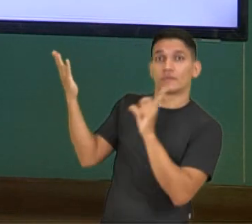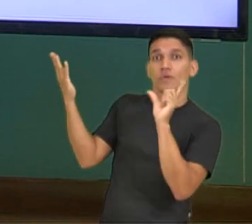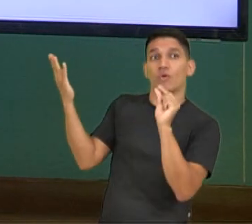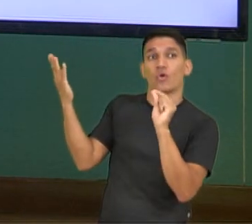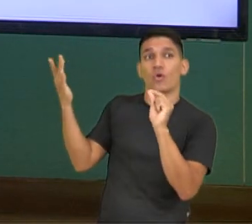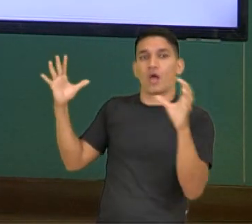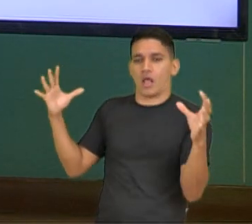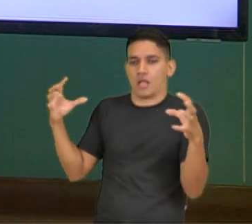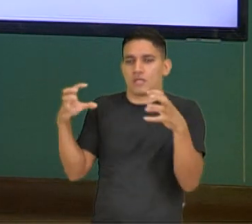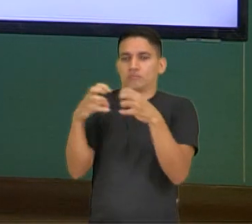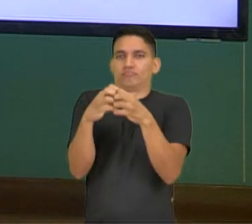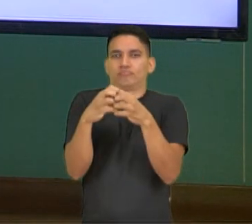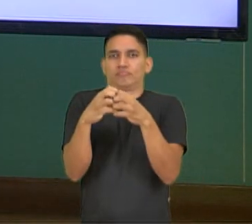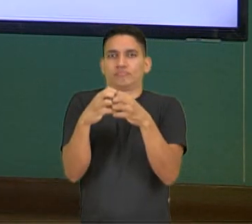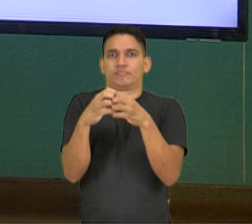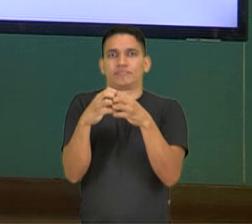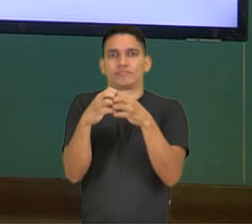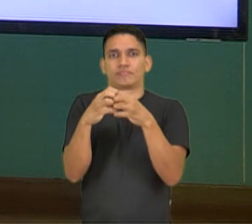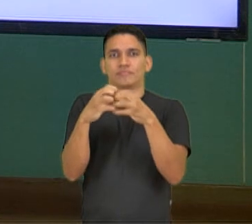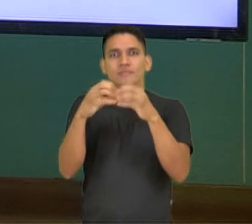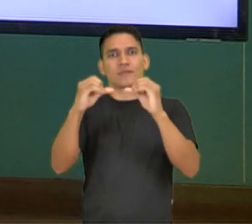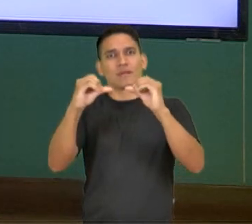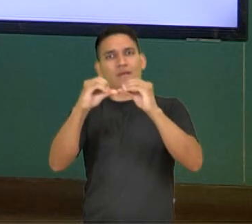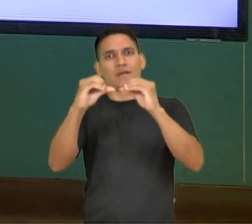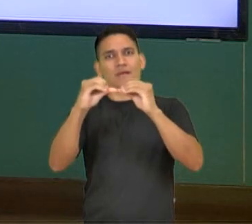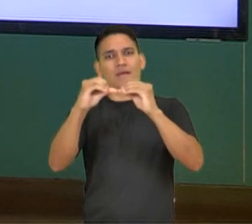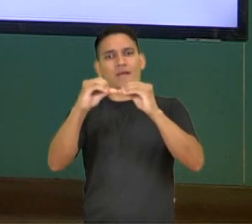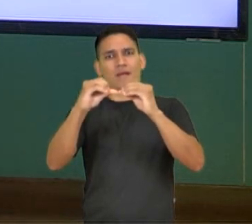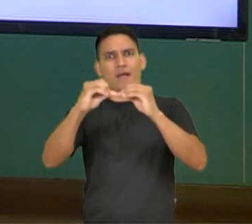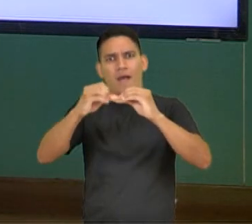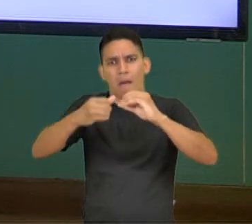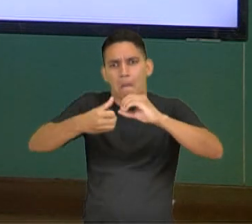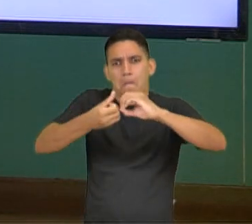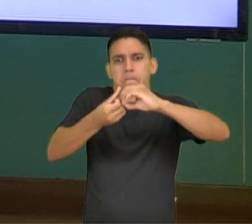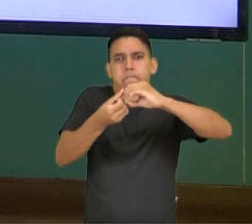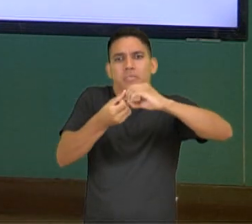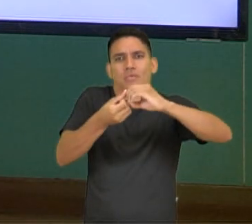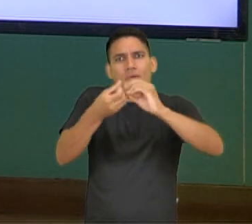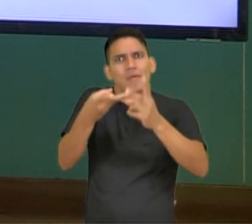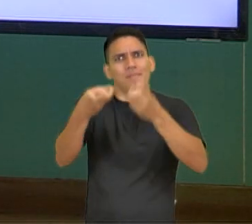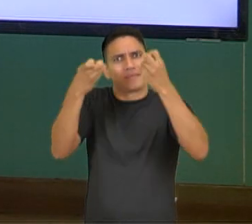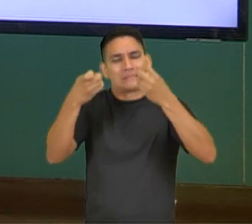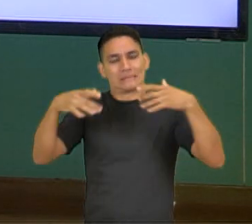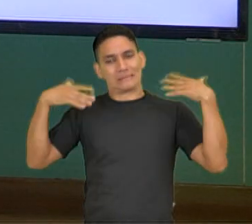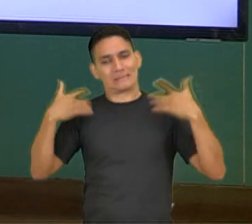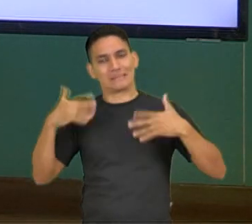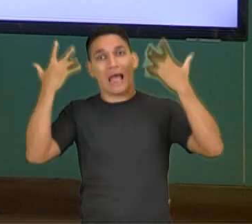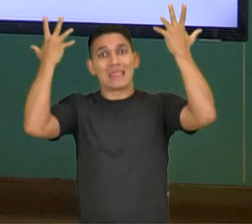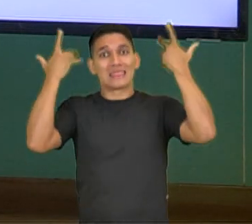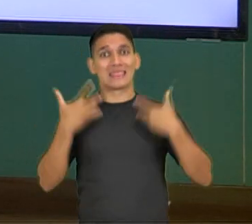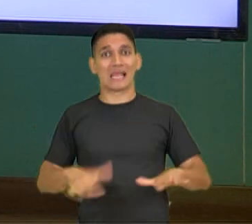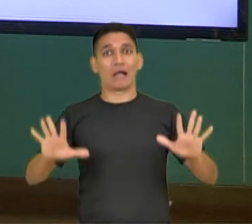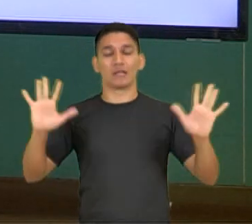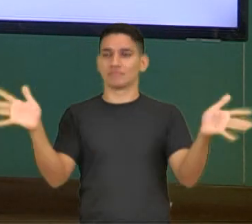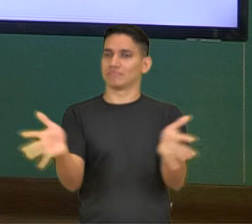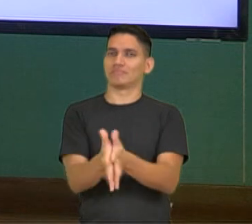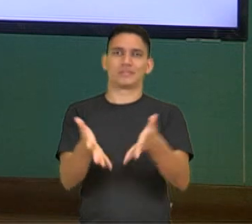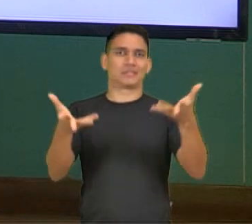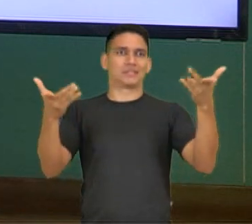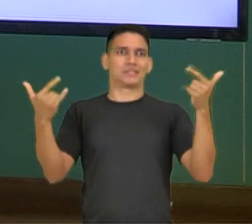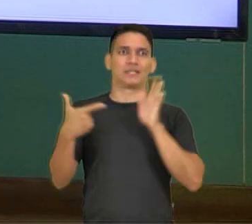condensados. Veja, a natureza é fantástica. Fantástica, ela se apresenta na